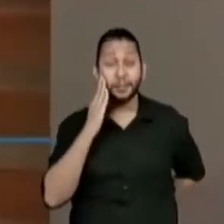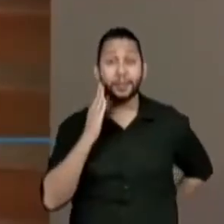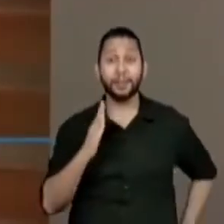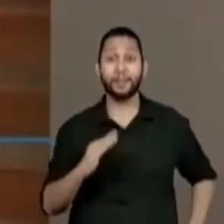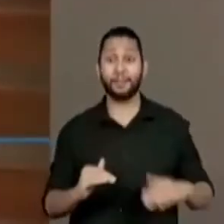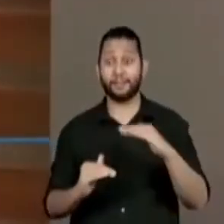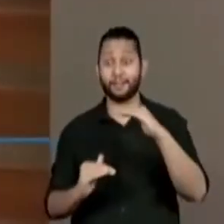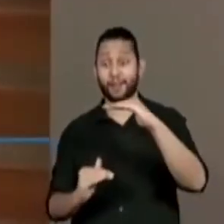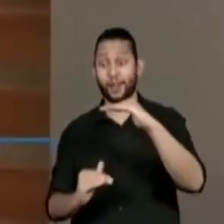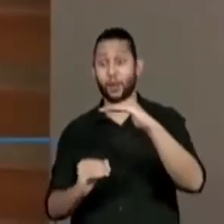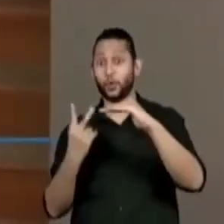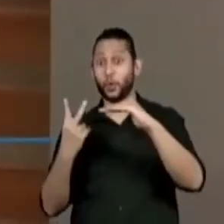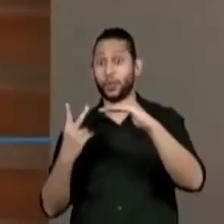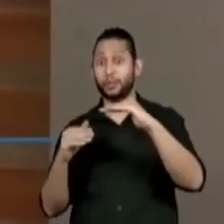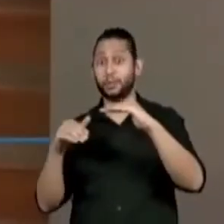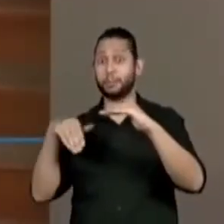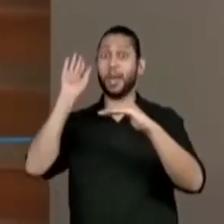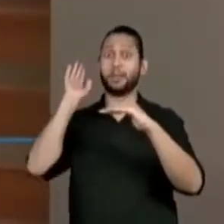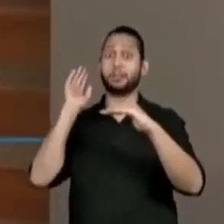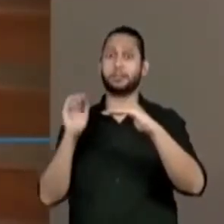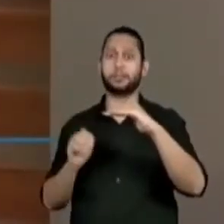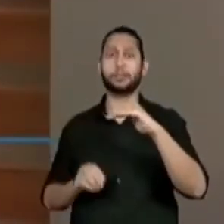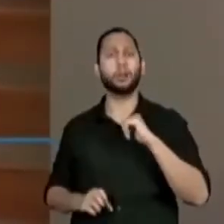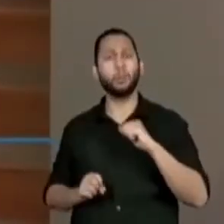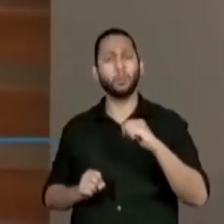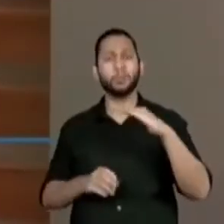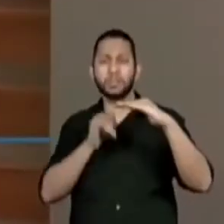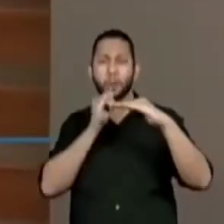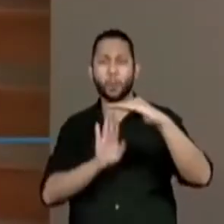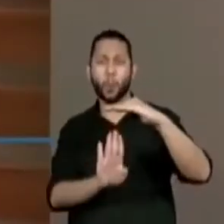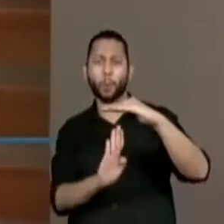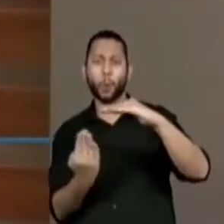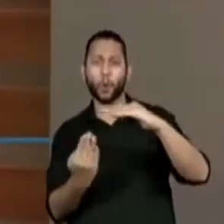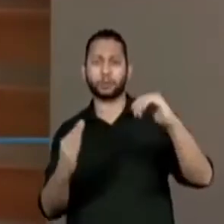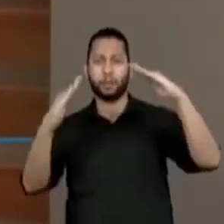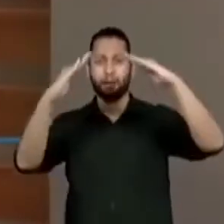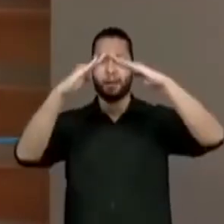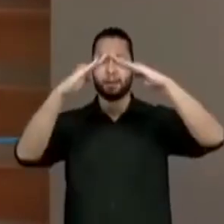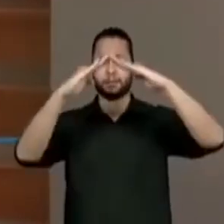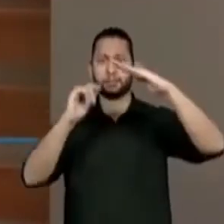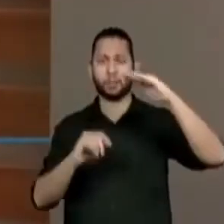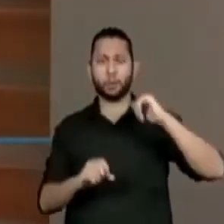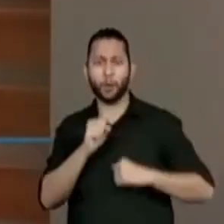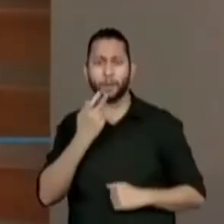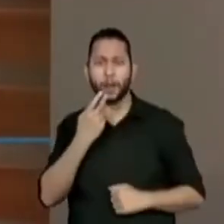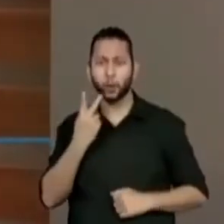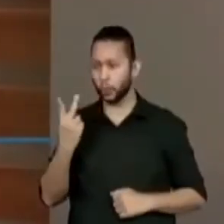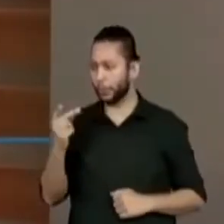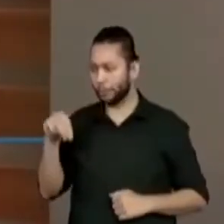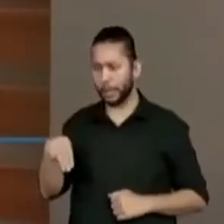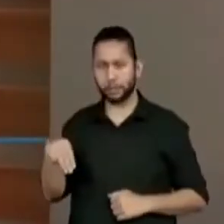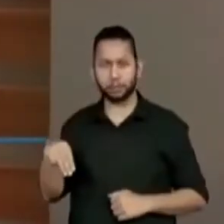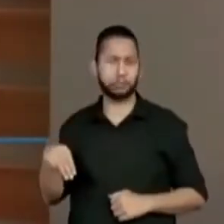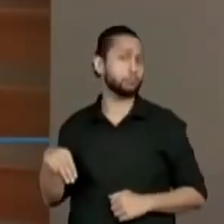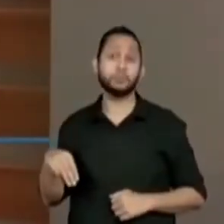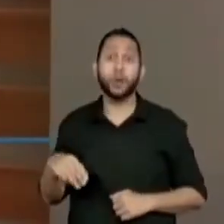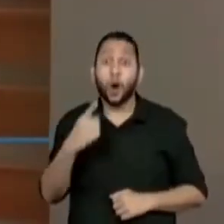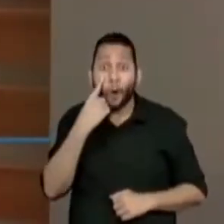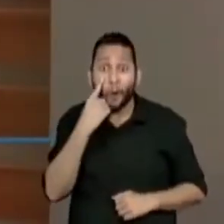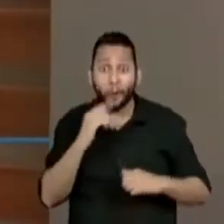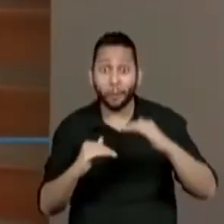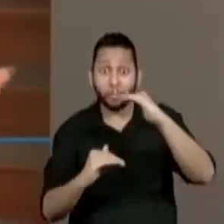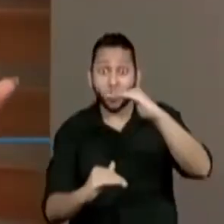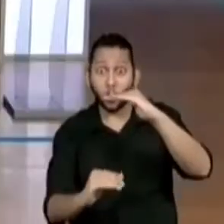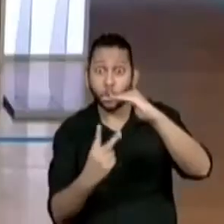a partir de 2 metros, não menos. Eu não posso chutar 1,80, 1,60, porque a porta já tem